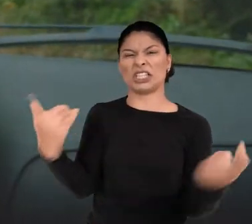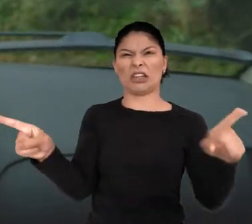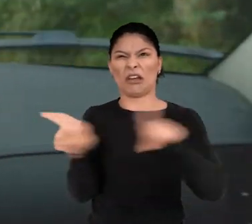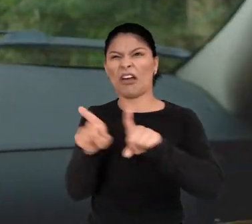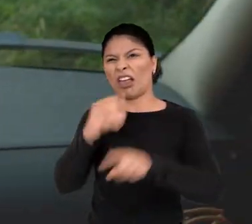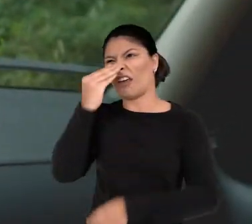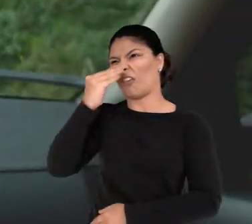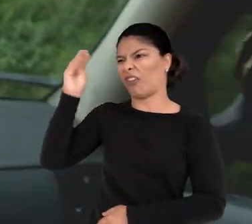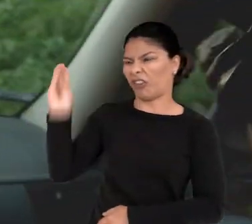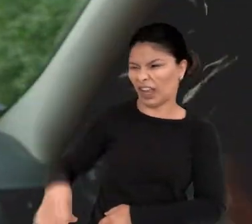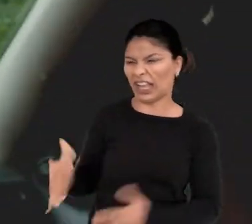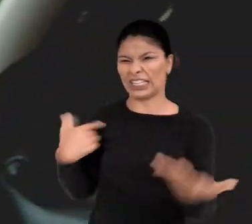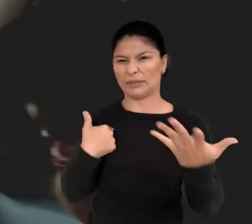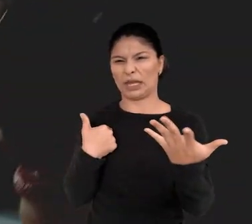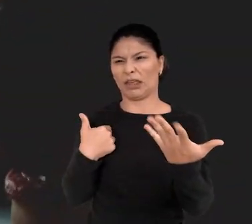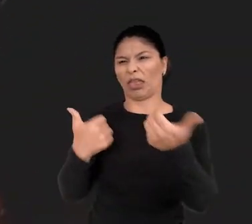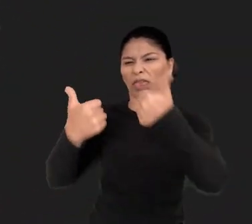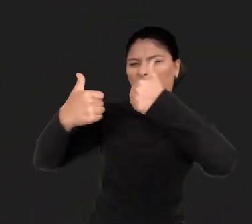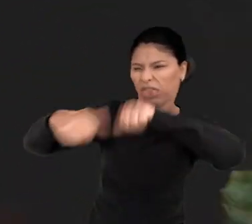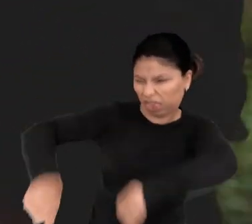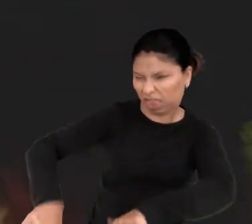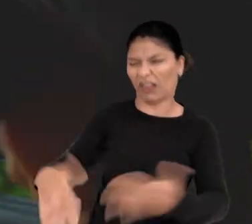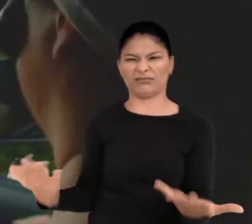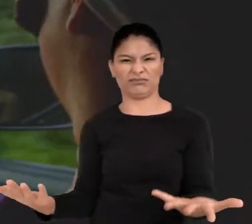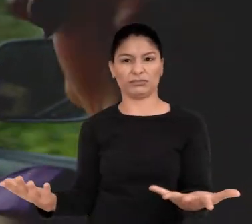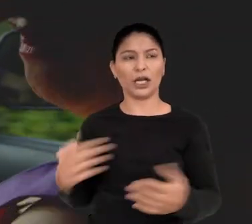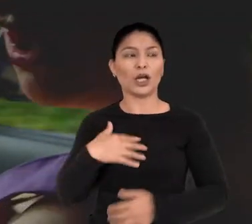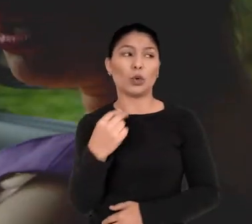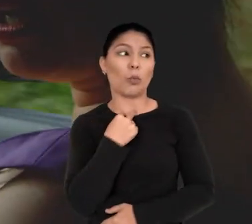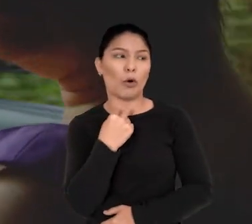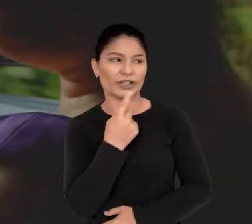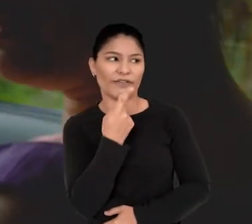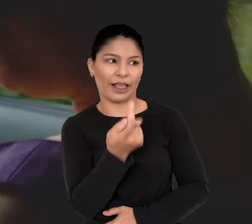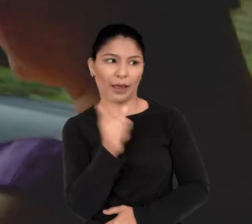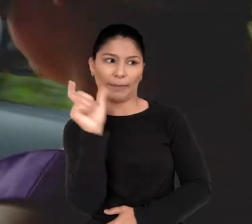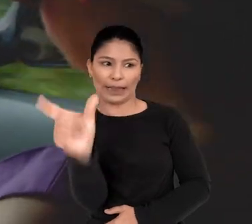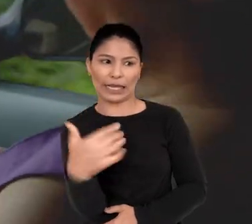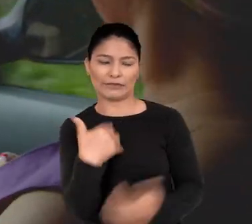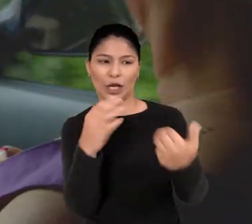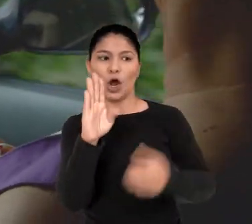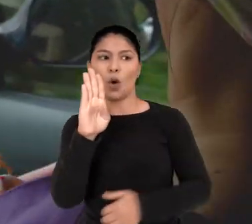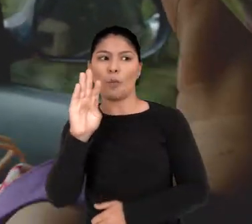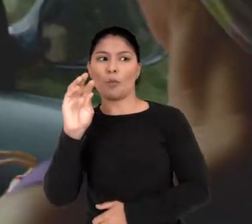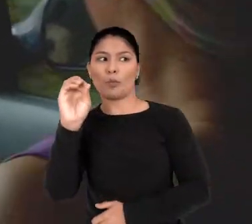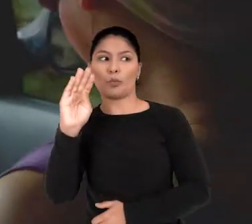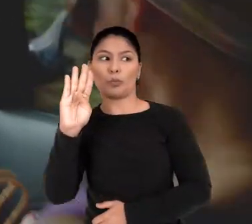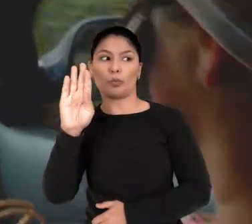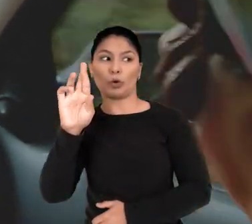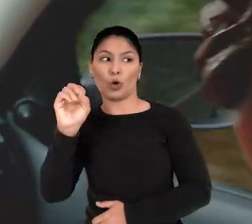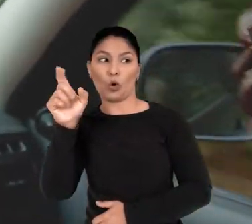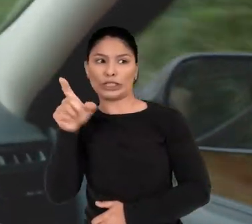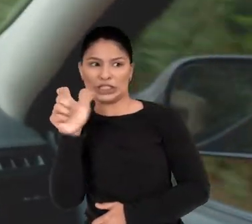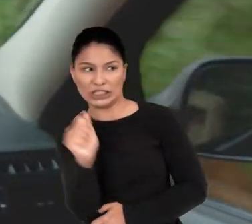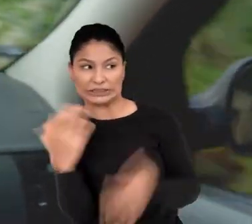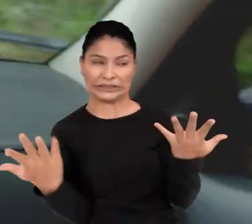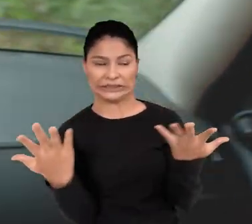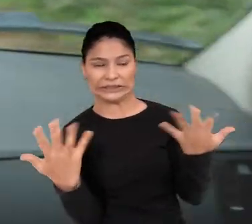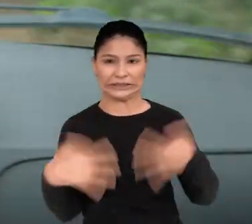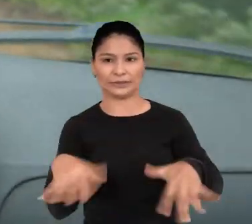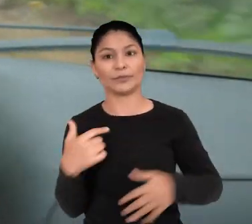machista e falido E broxa Broxa? Credo, não pode falar essas coisas Credo, de santo